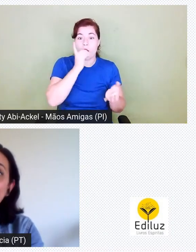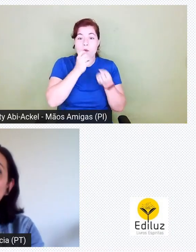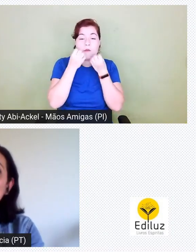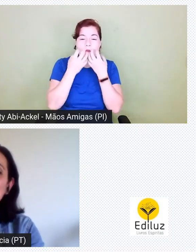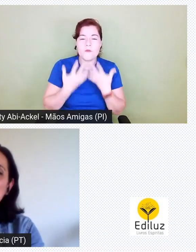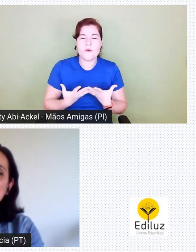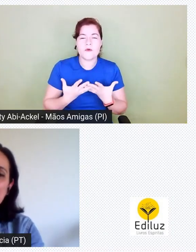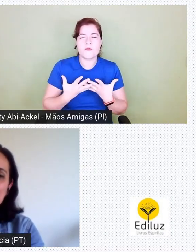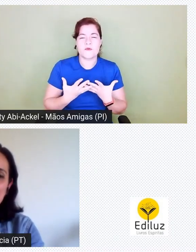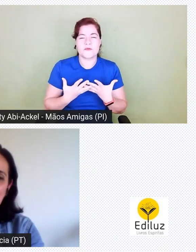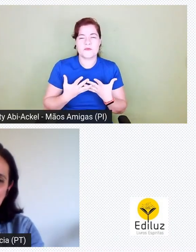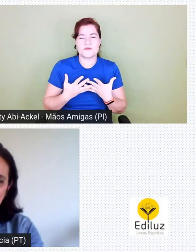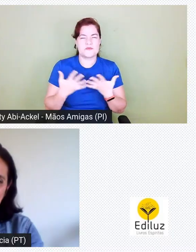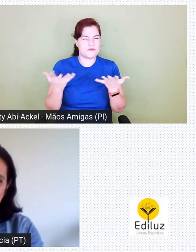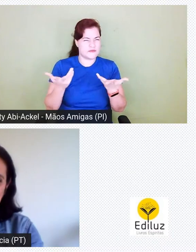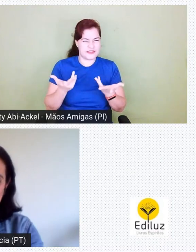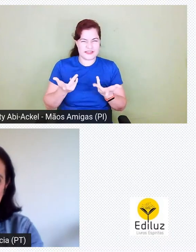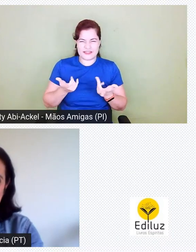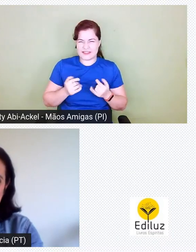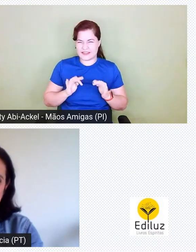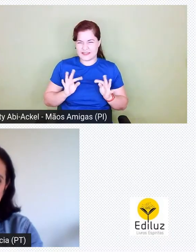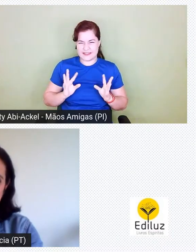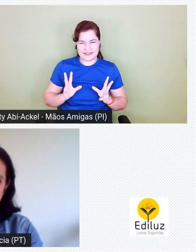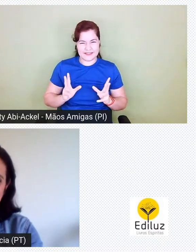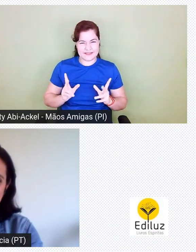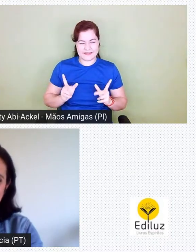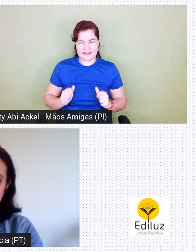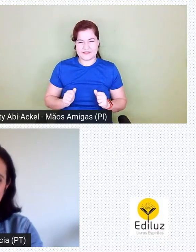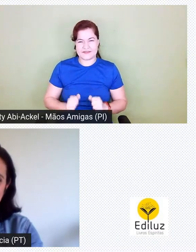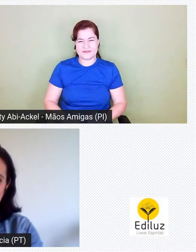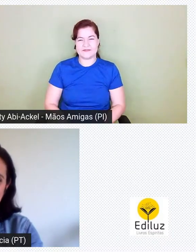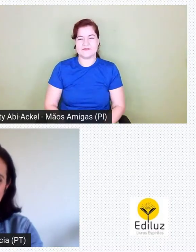domingo espetacular para todos vocês.